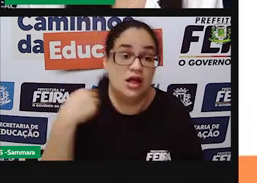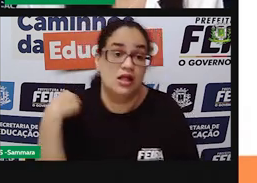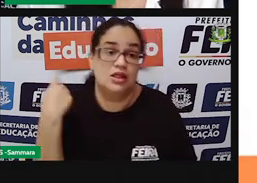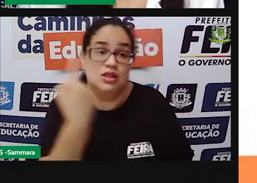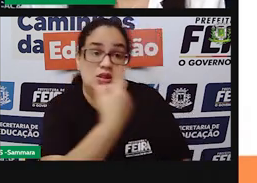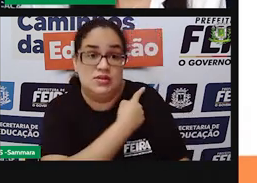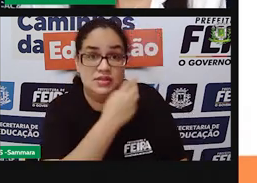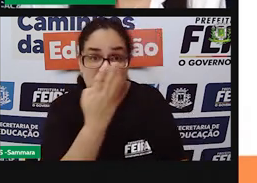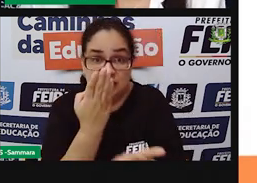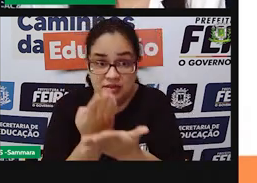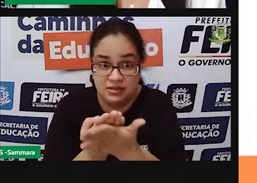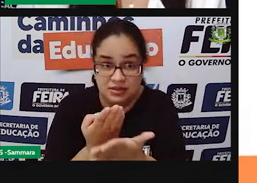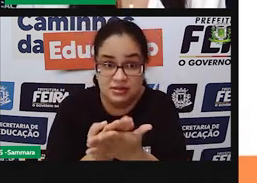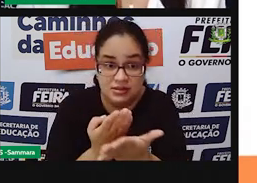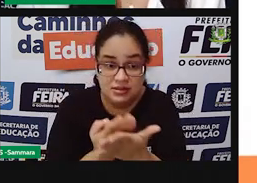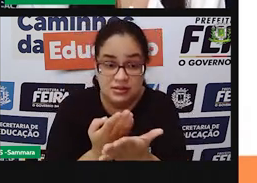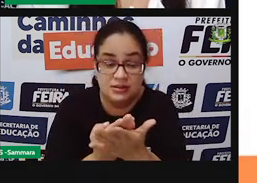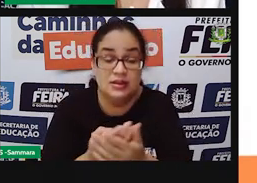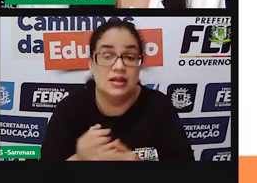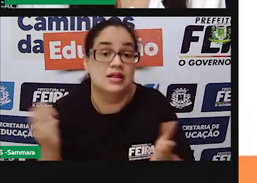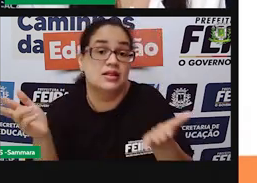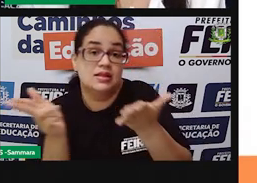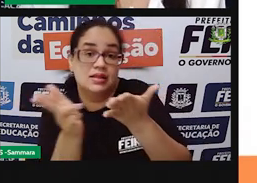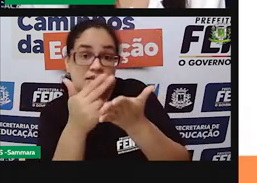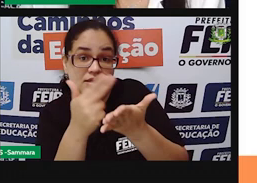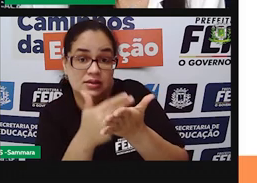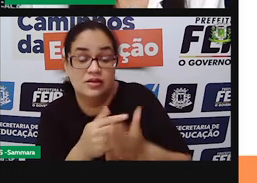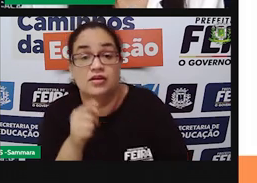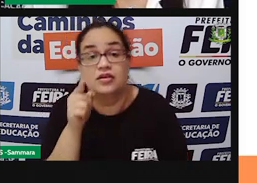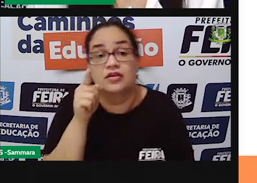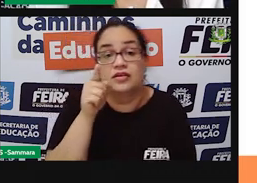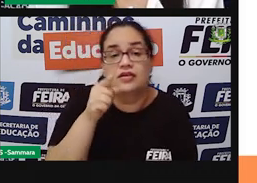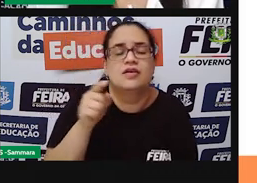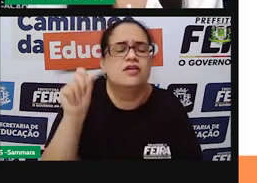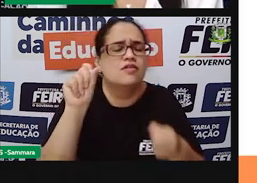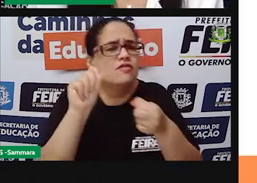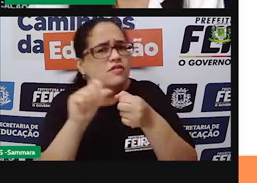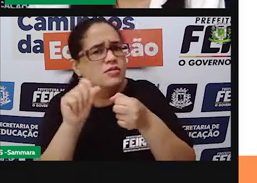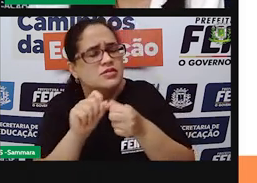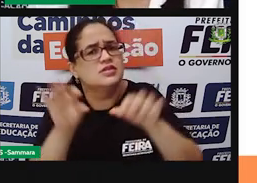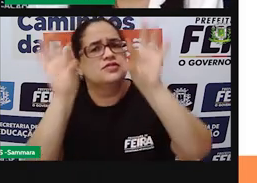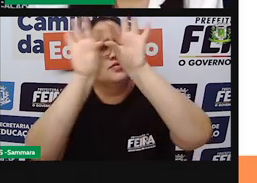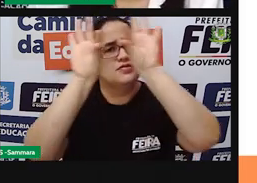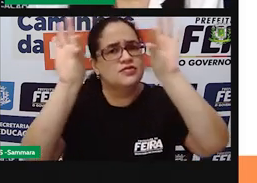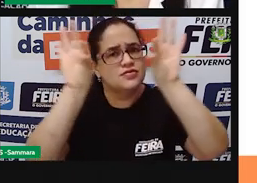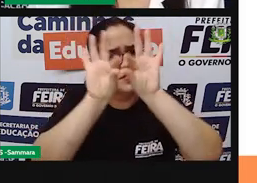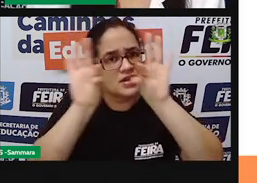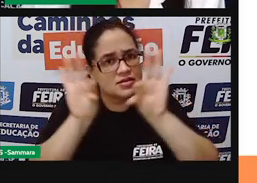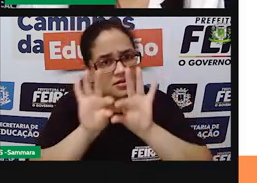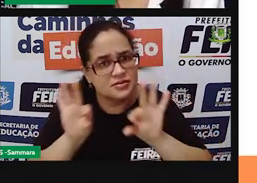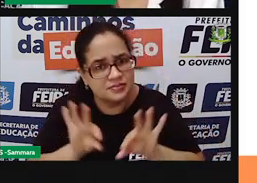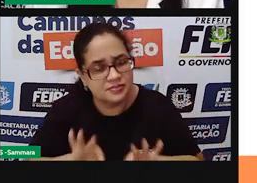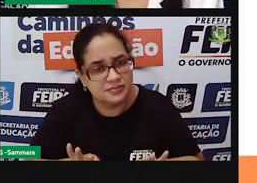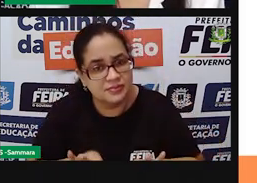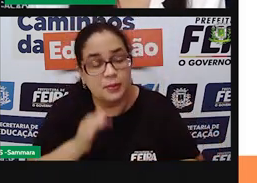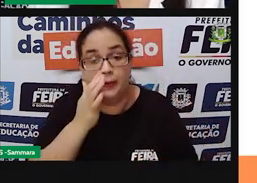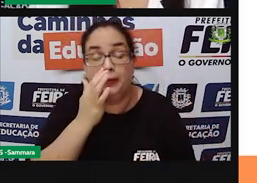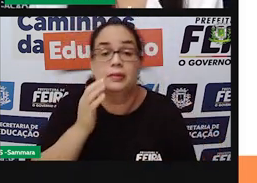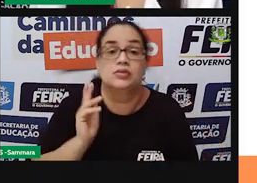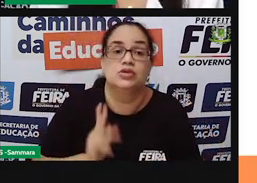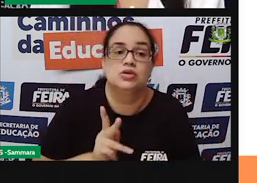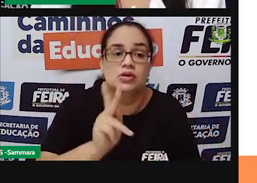aula. Observando essa imagem aí do coral, vamos formar frases? Vamos